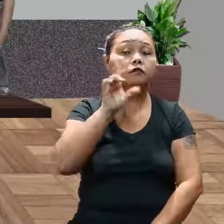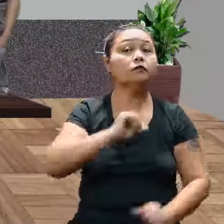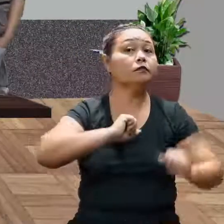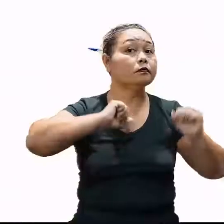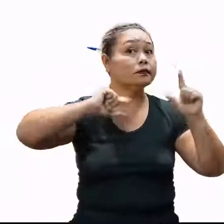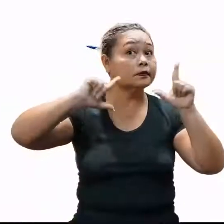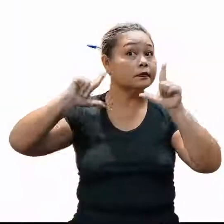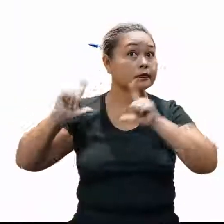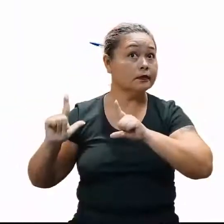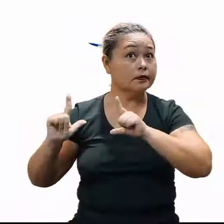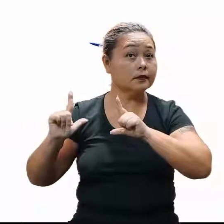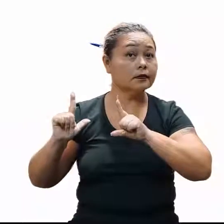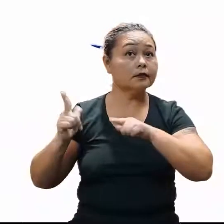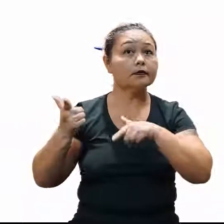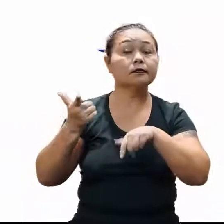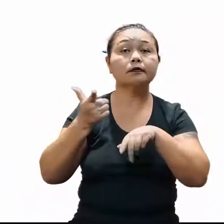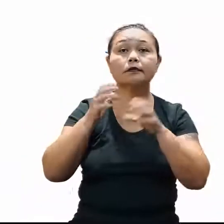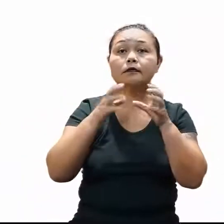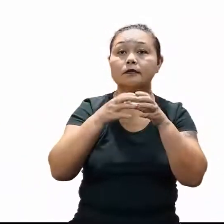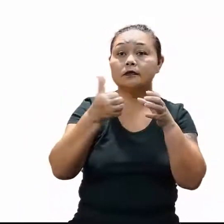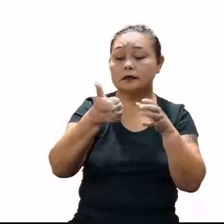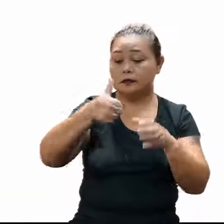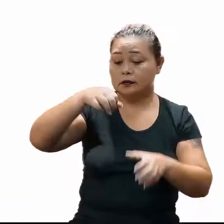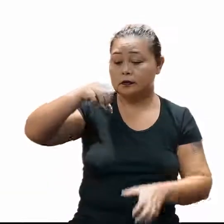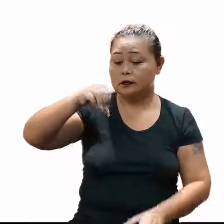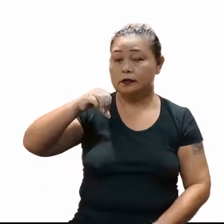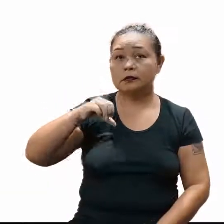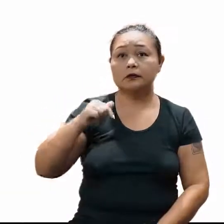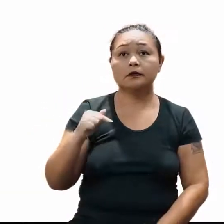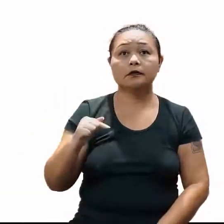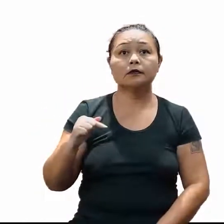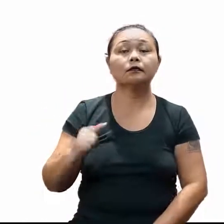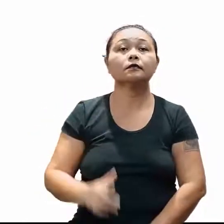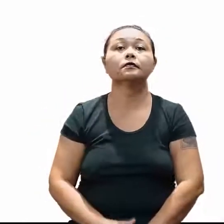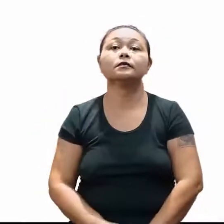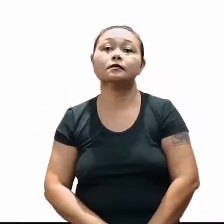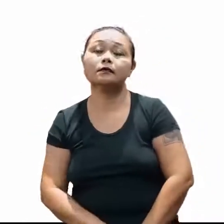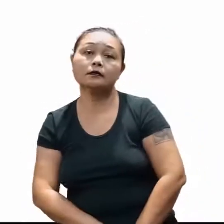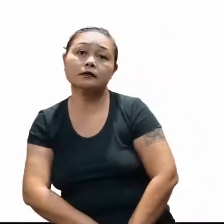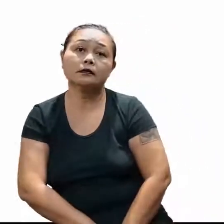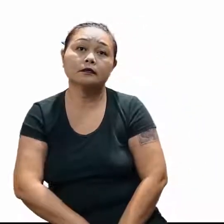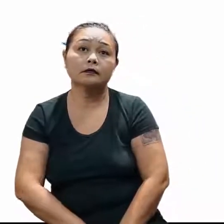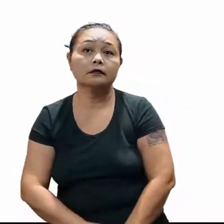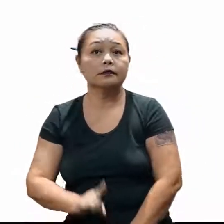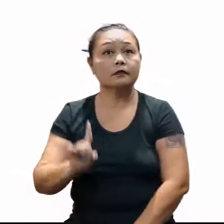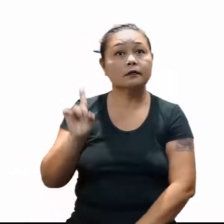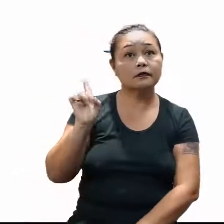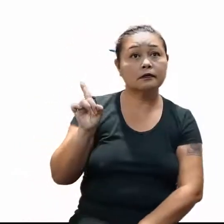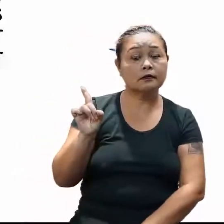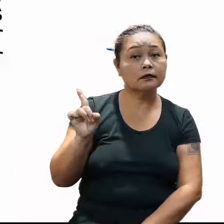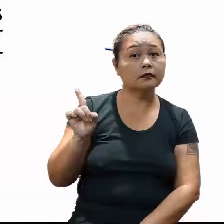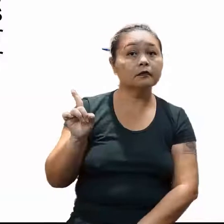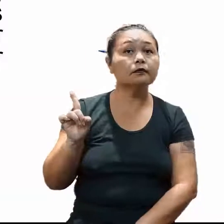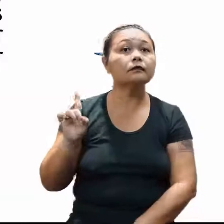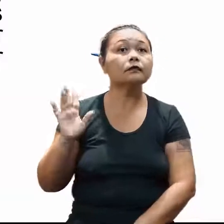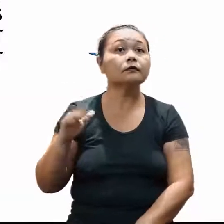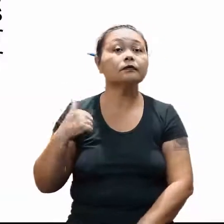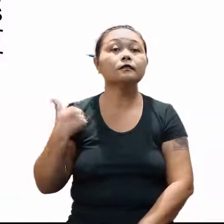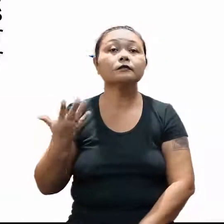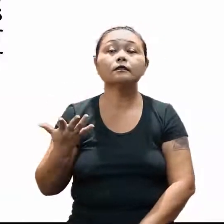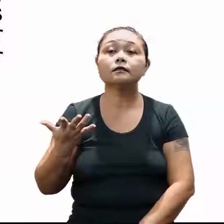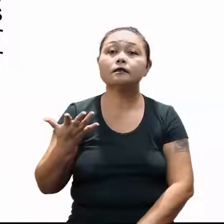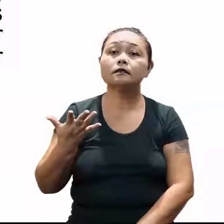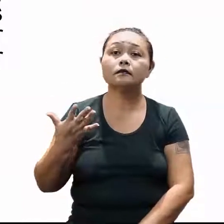aí. Expedição de 1907. A expedição de 1907, então, é